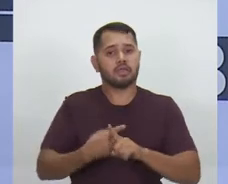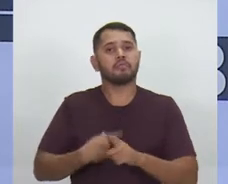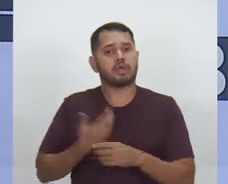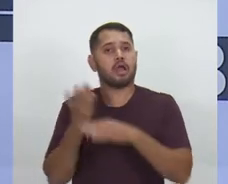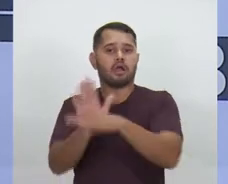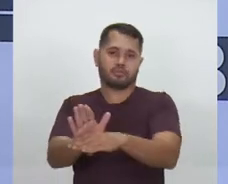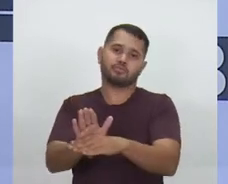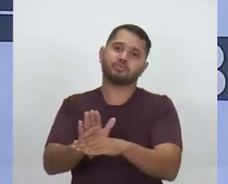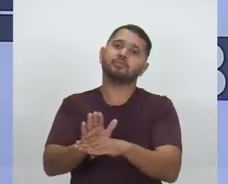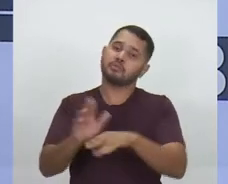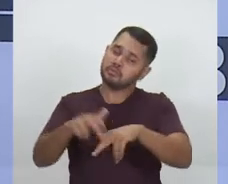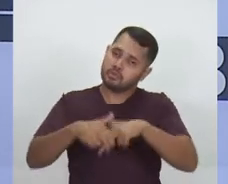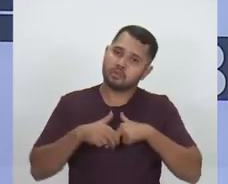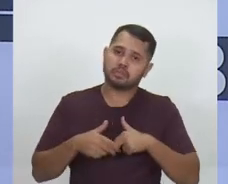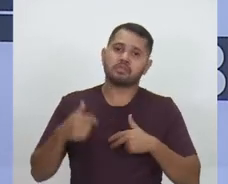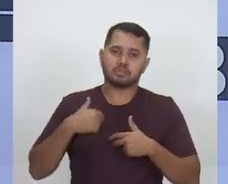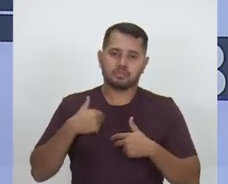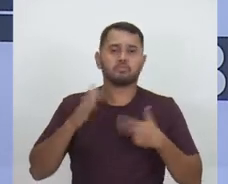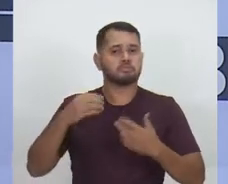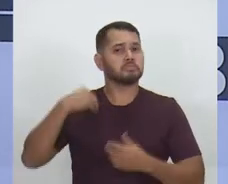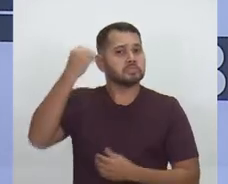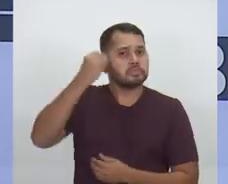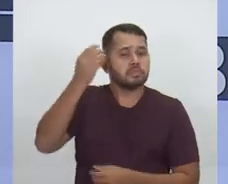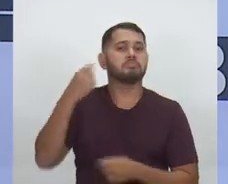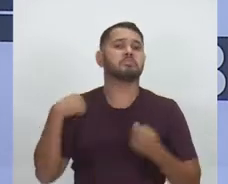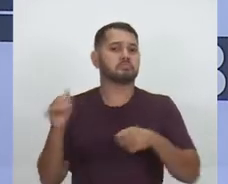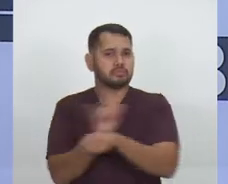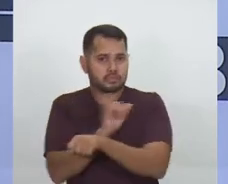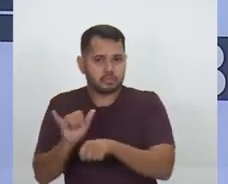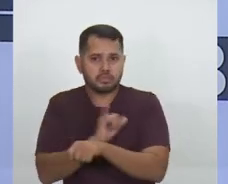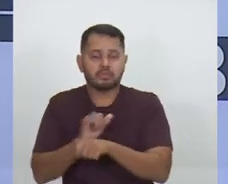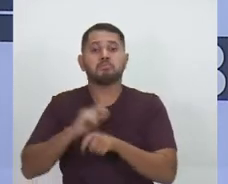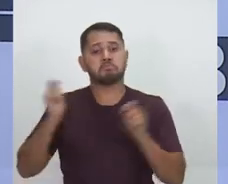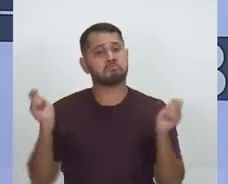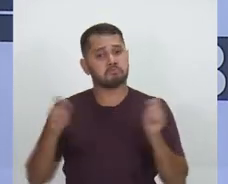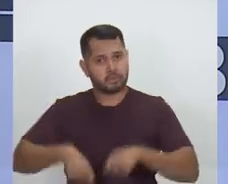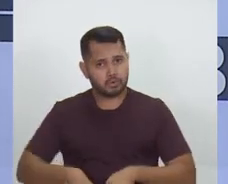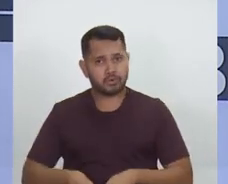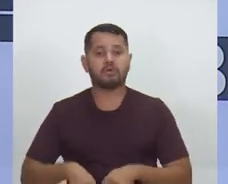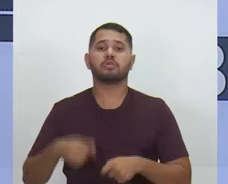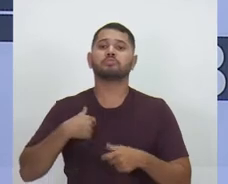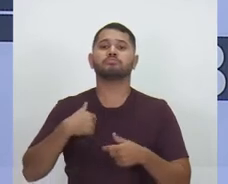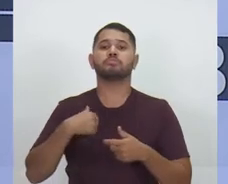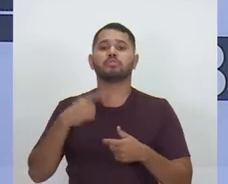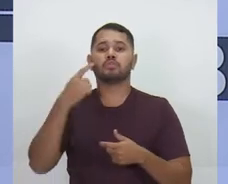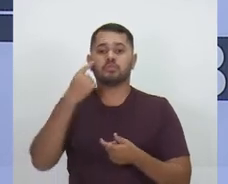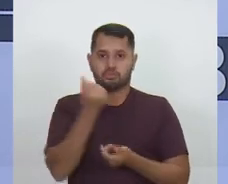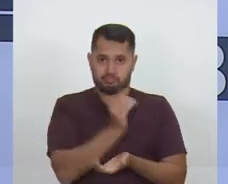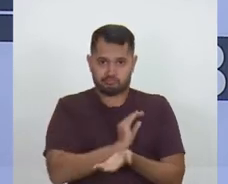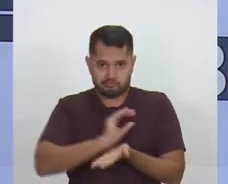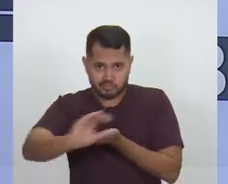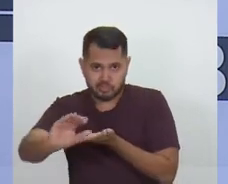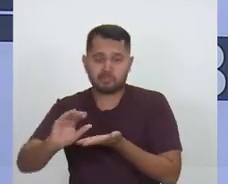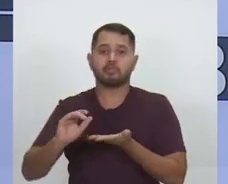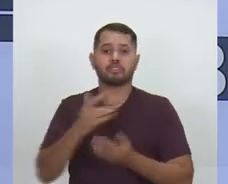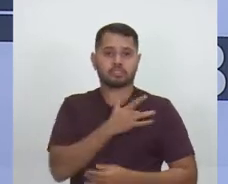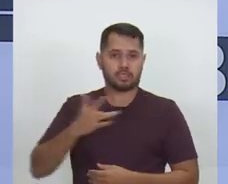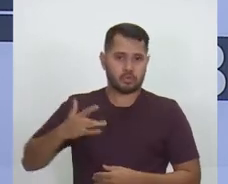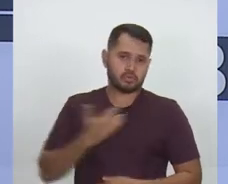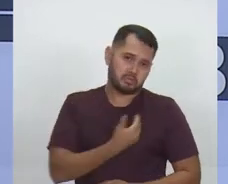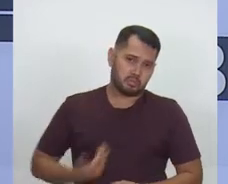colaboração portanto tem expertise necessária a experiência necessária para poder investir em saúde pública